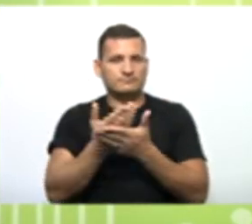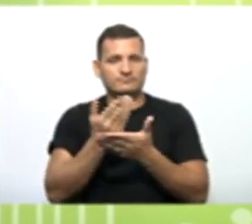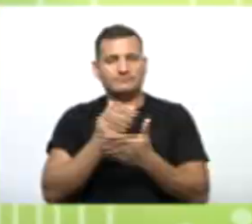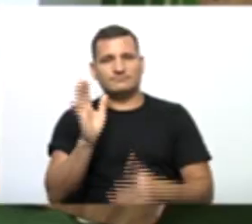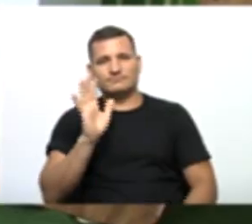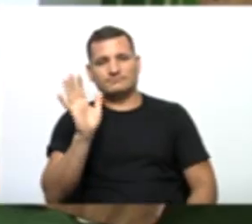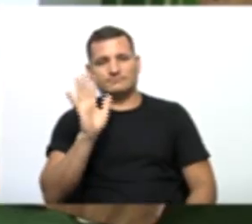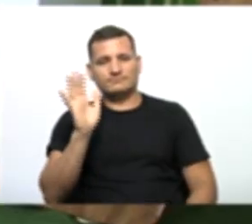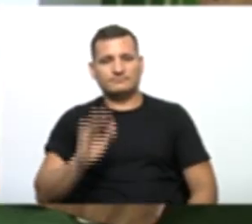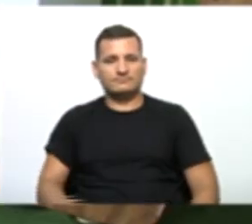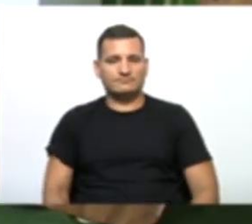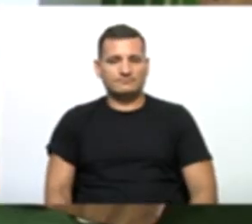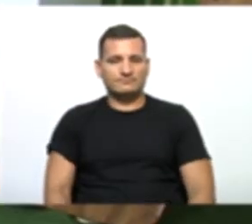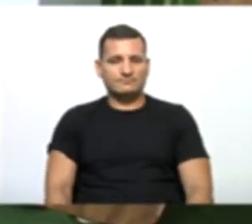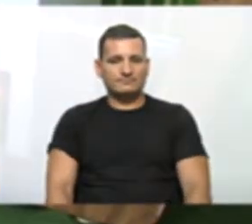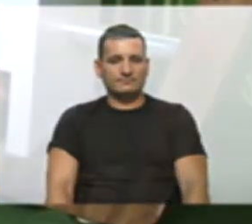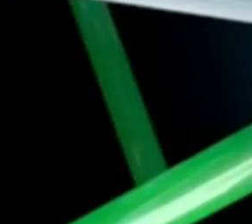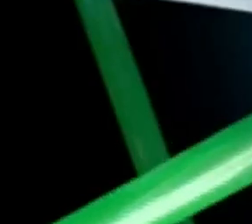até mais.